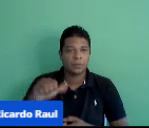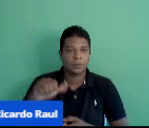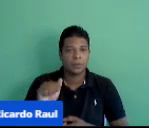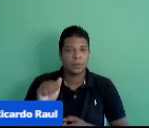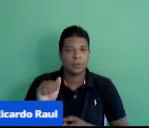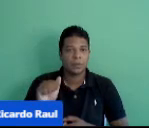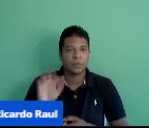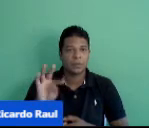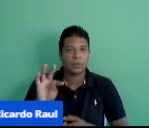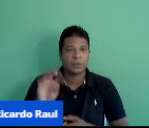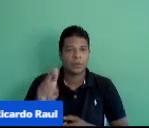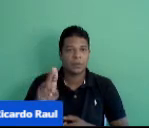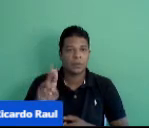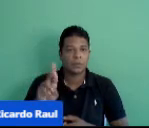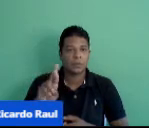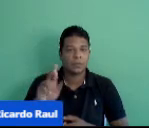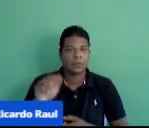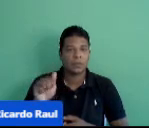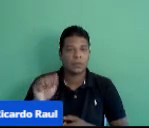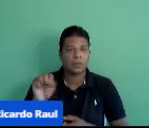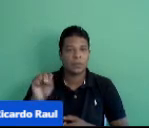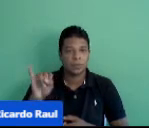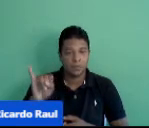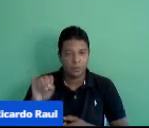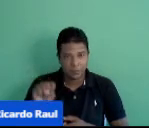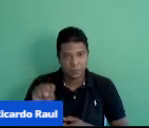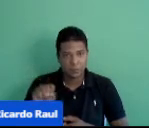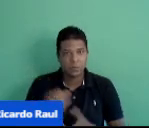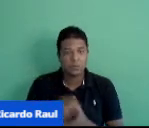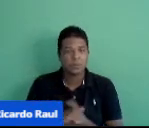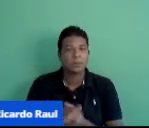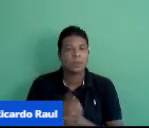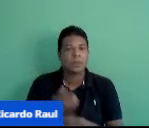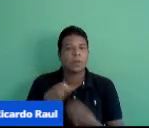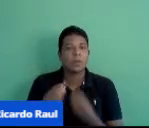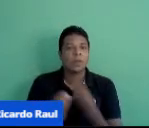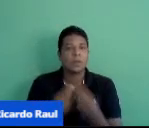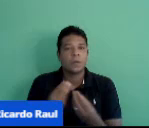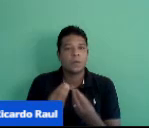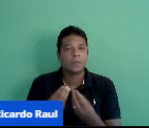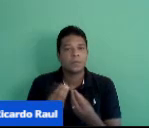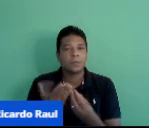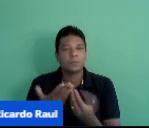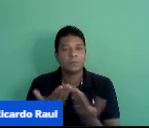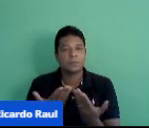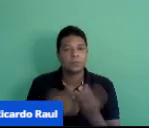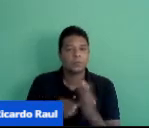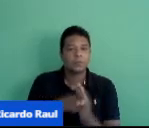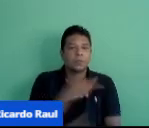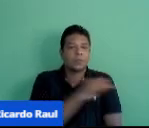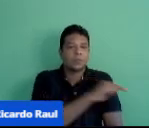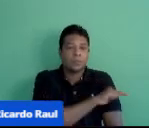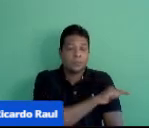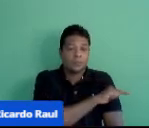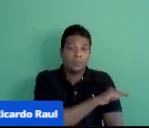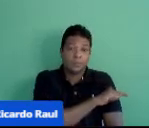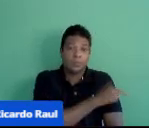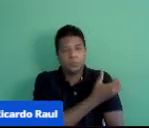naquele fevereiro ali, para poder entrar, para ver até como que ele saiu e está chegando no 7º, né, no